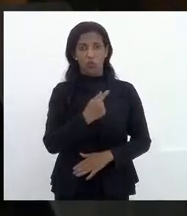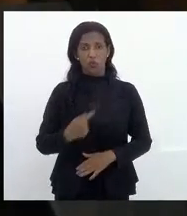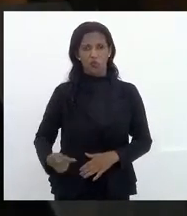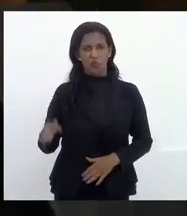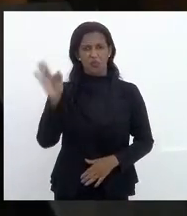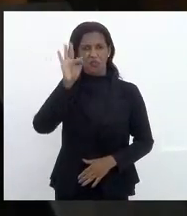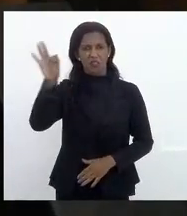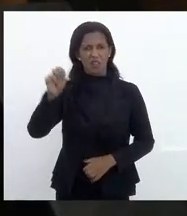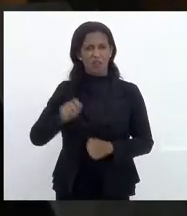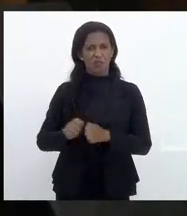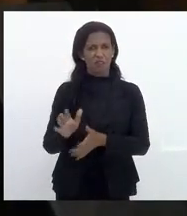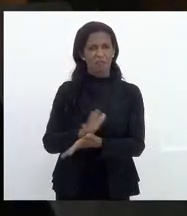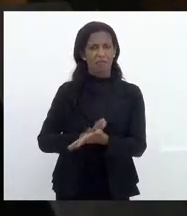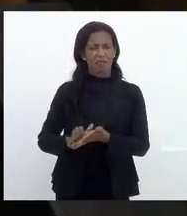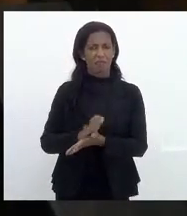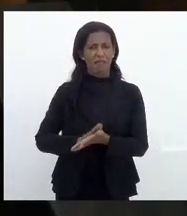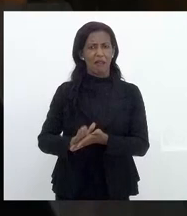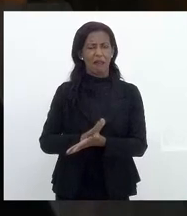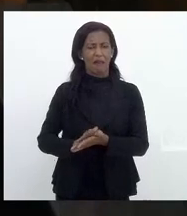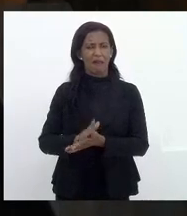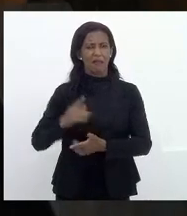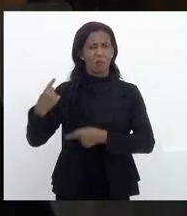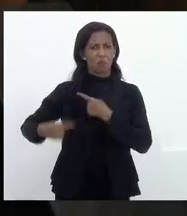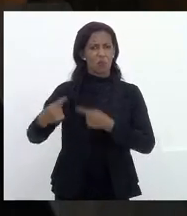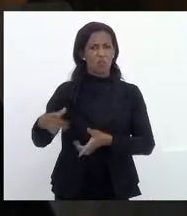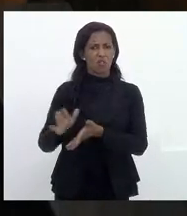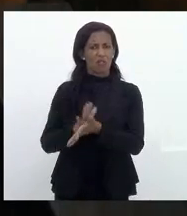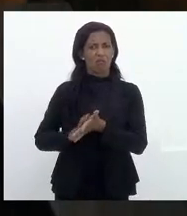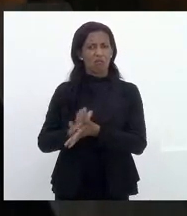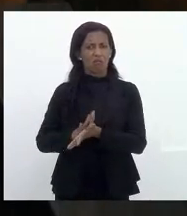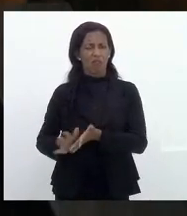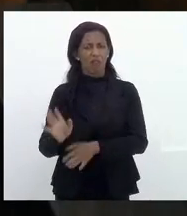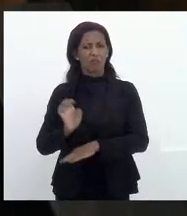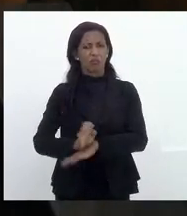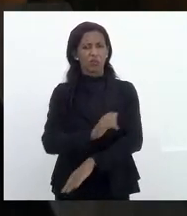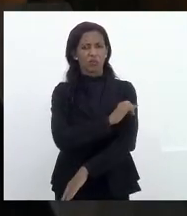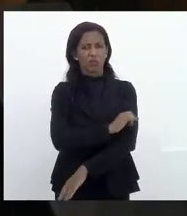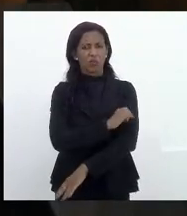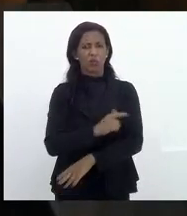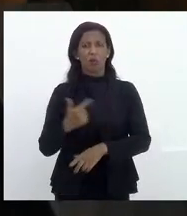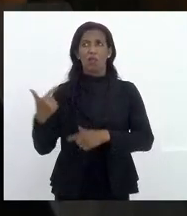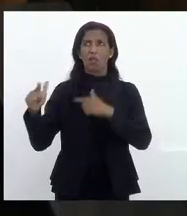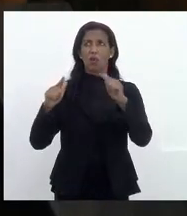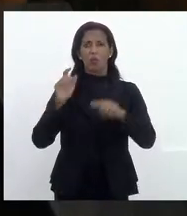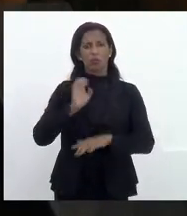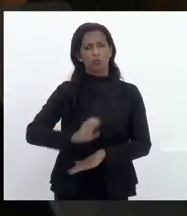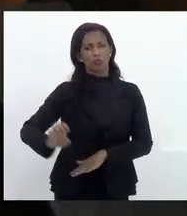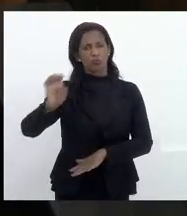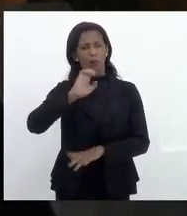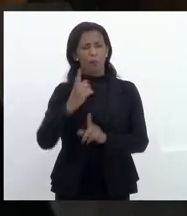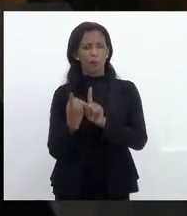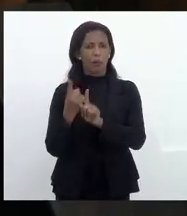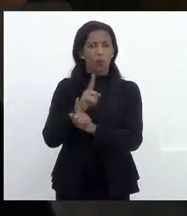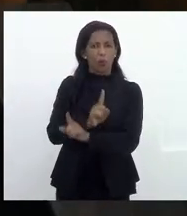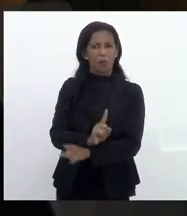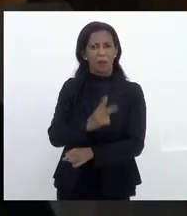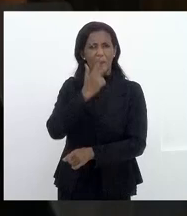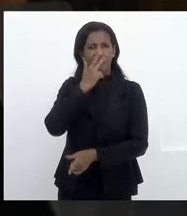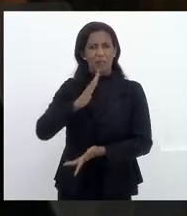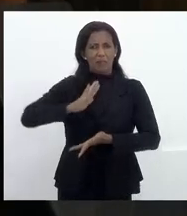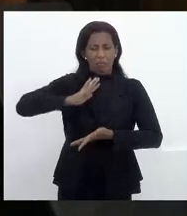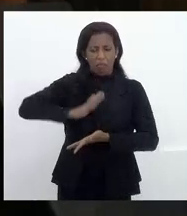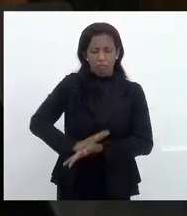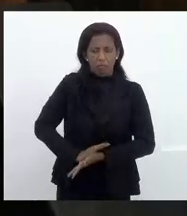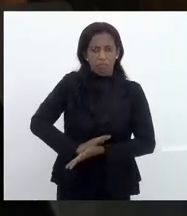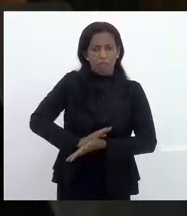quase nada devolvido passaporte nenhum políticas públicas nenhuma pra nossa Rio de Janeiro para outros estados pelo contrário agora pensando